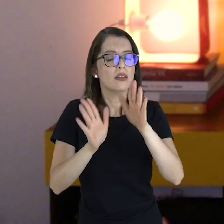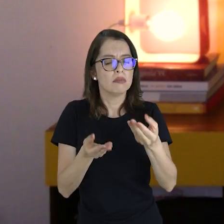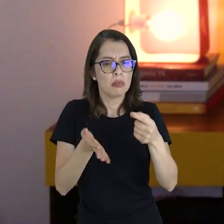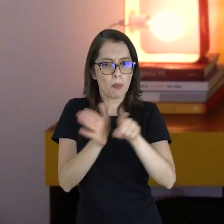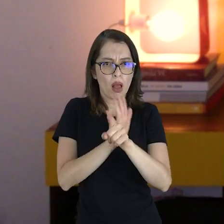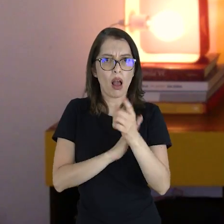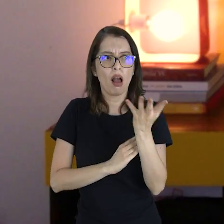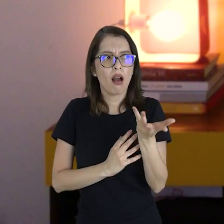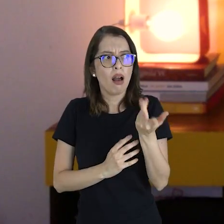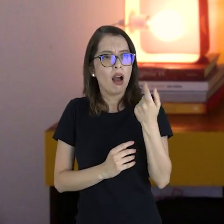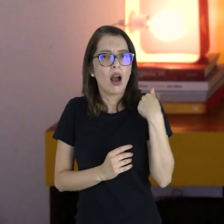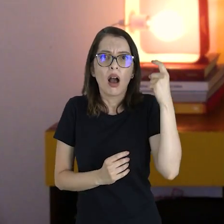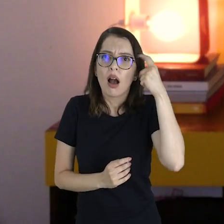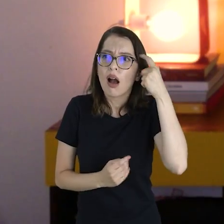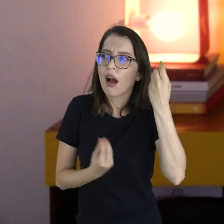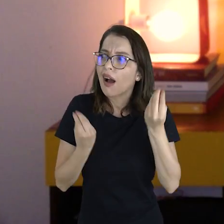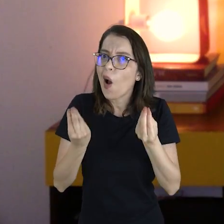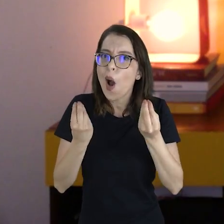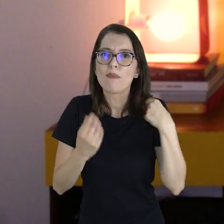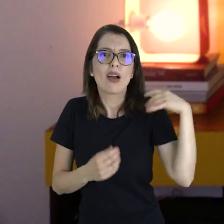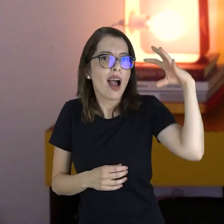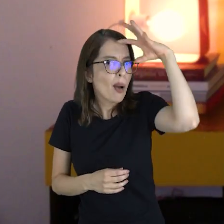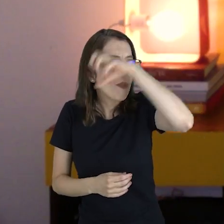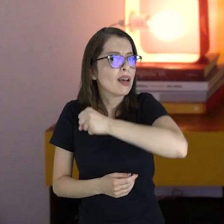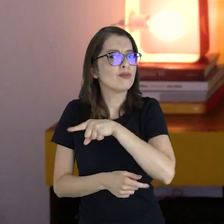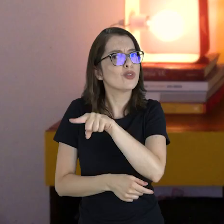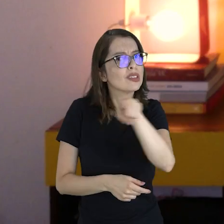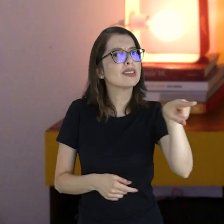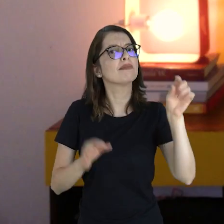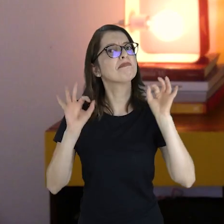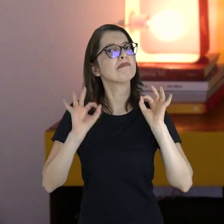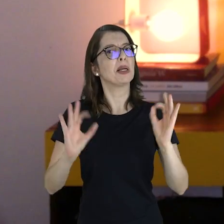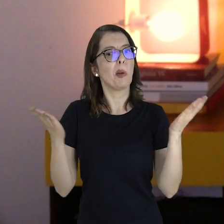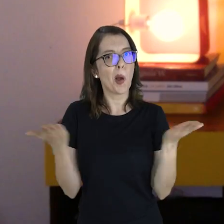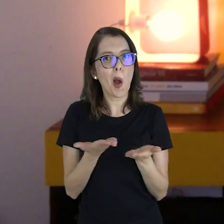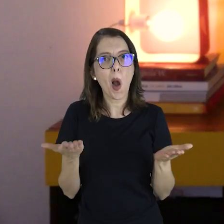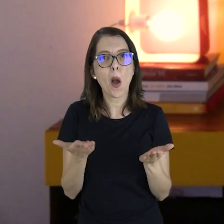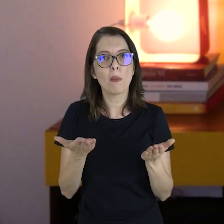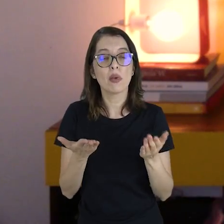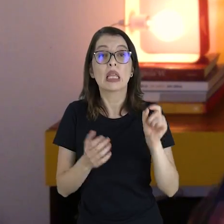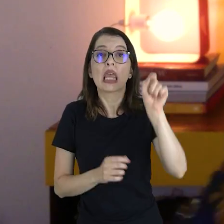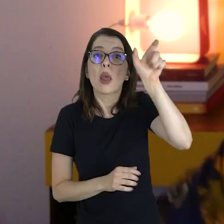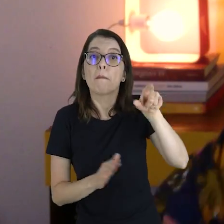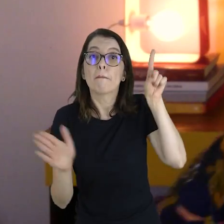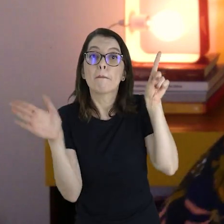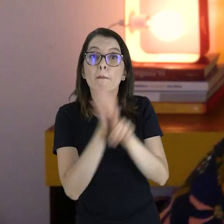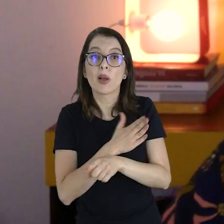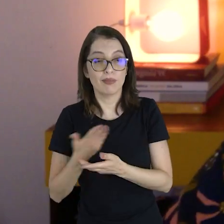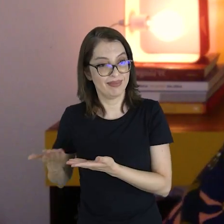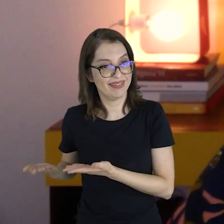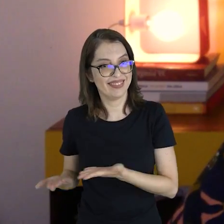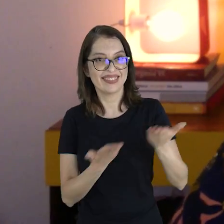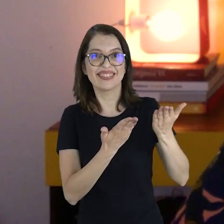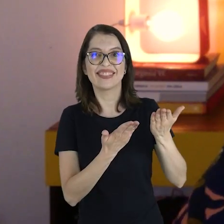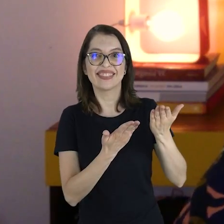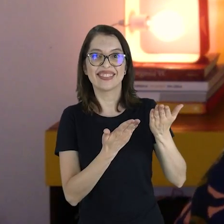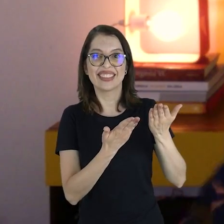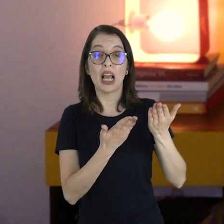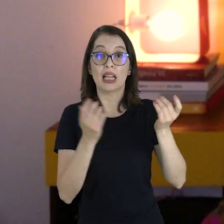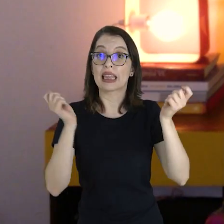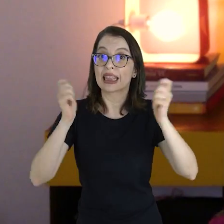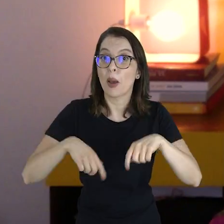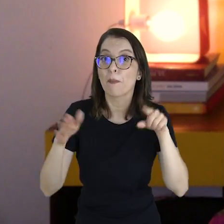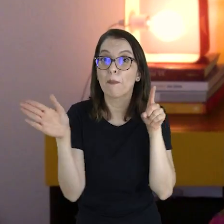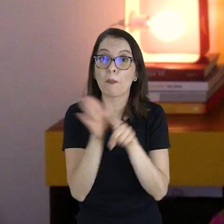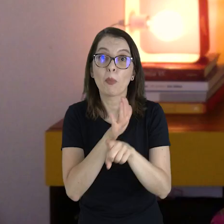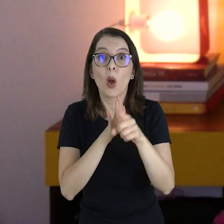mas outras me surpreenderam completamente. Eu aprendi um montão com vocês hoje. Afinal, quem pergunta vai a Roma.